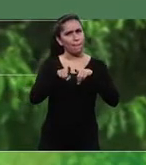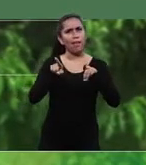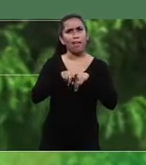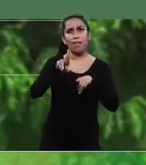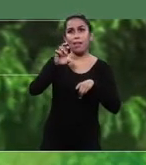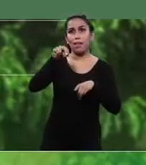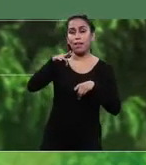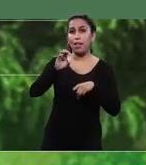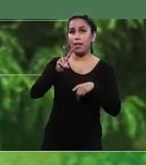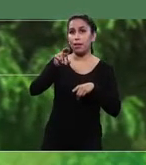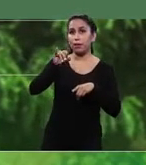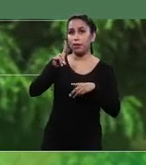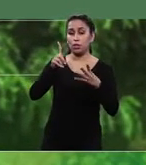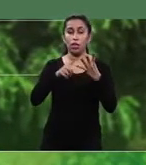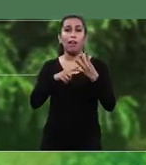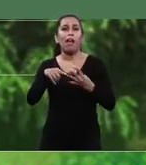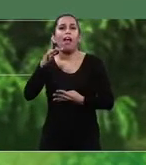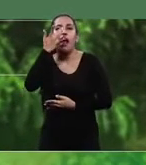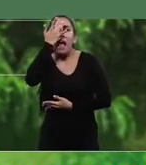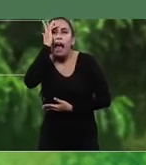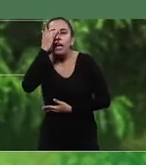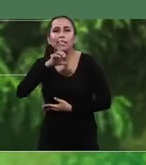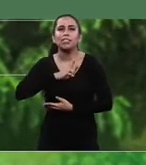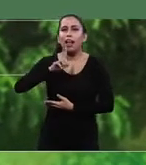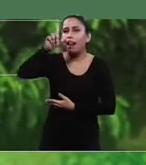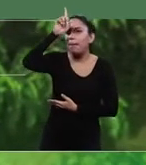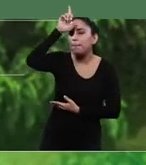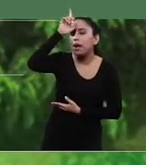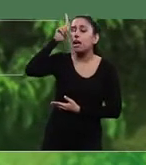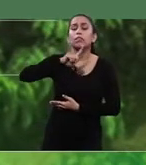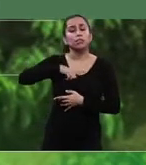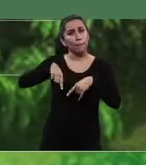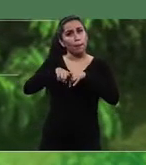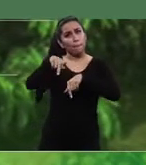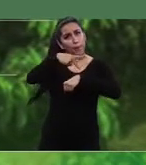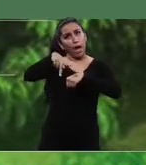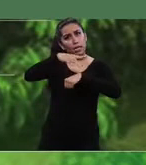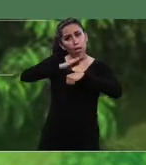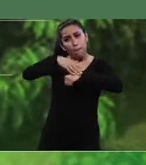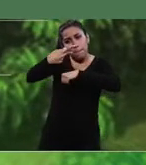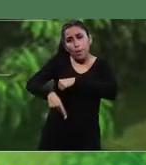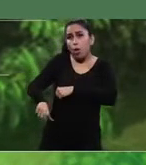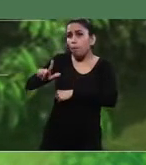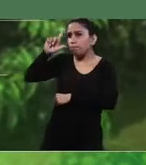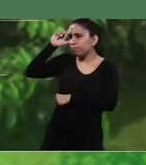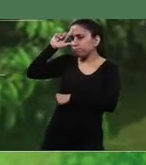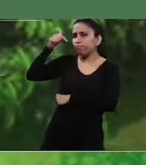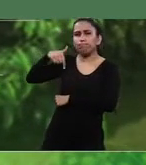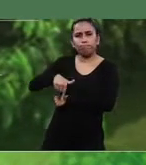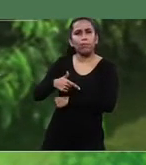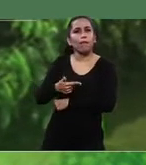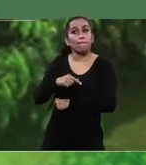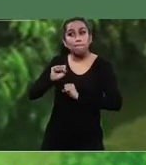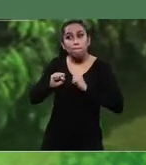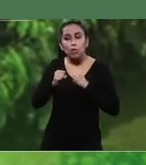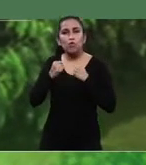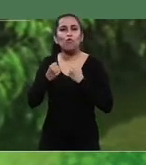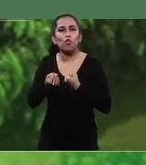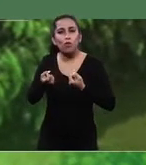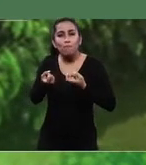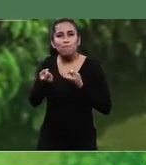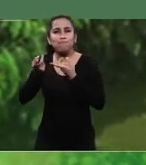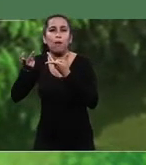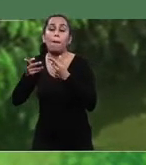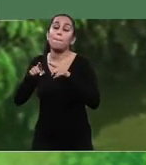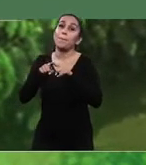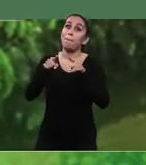a Índia, a Alemanha e países da América Latina que são relevantes para esse esforço de promoção comercial. Mas